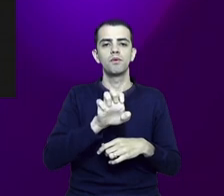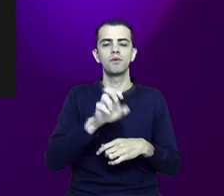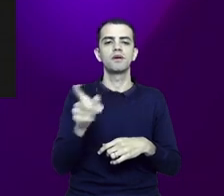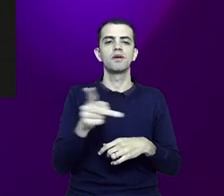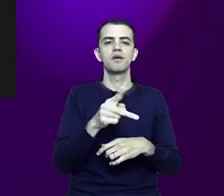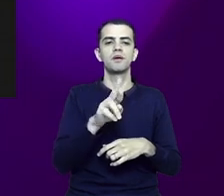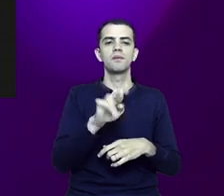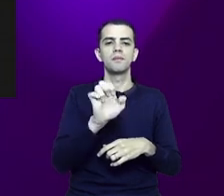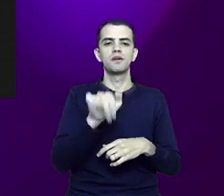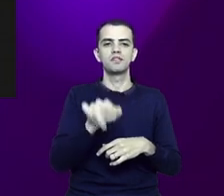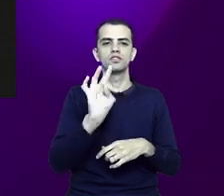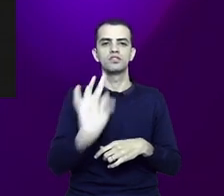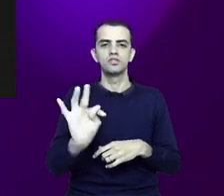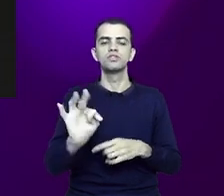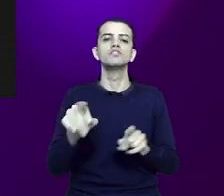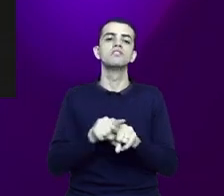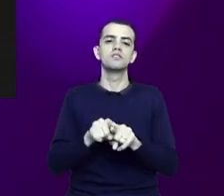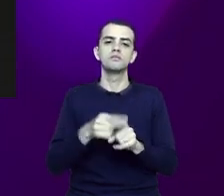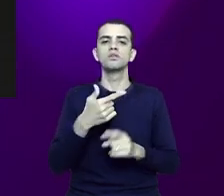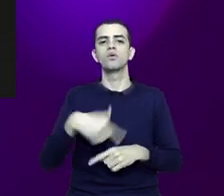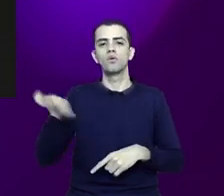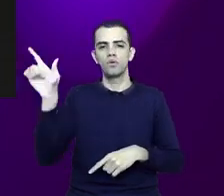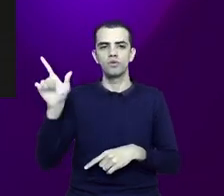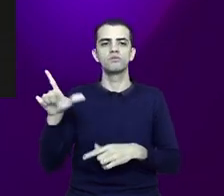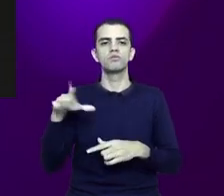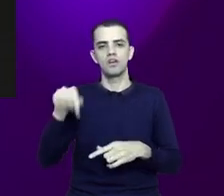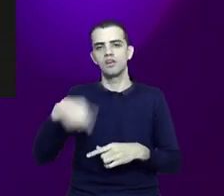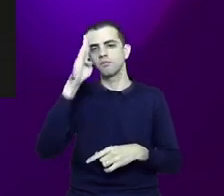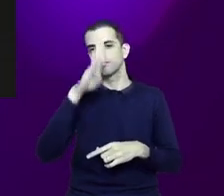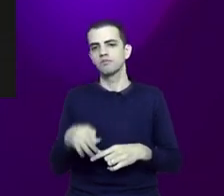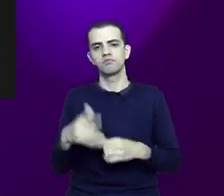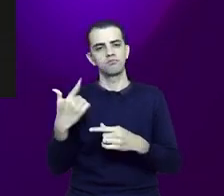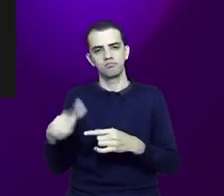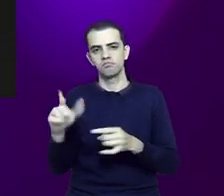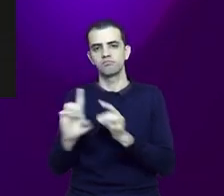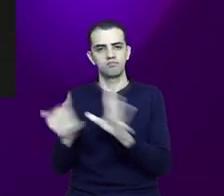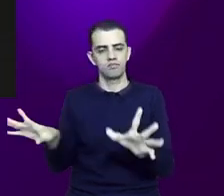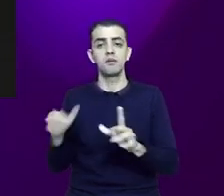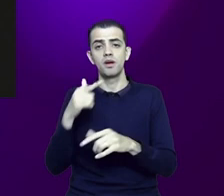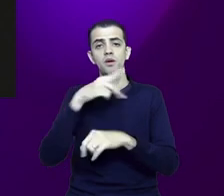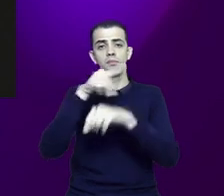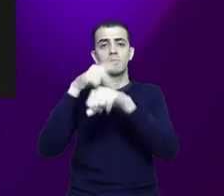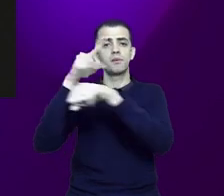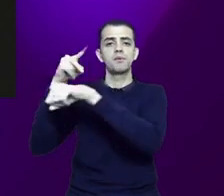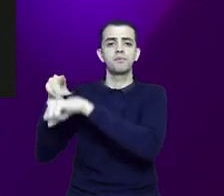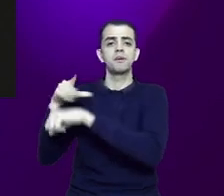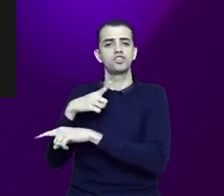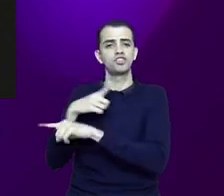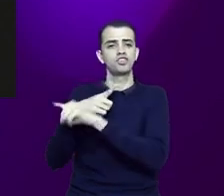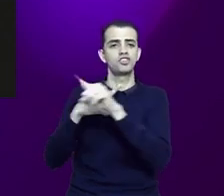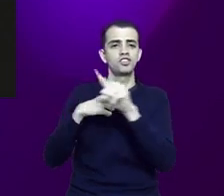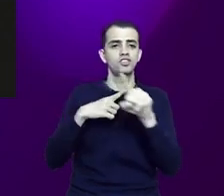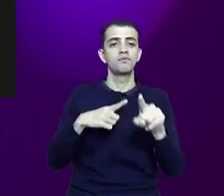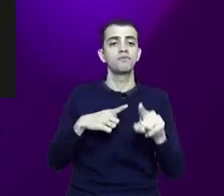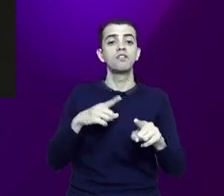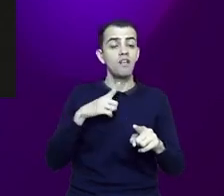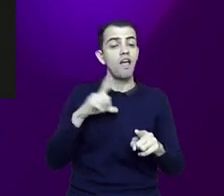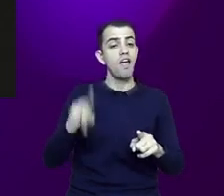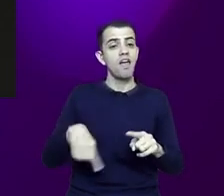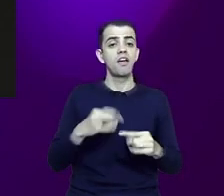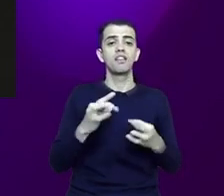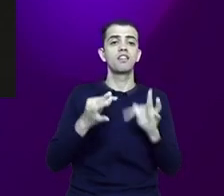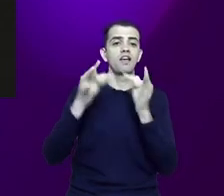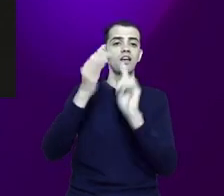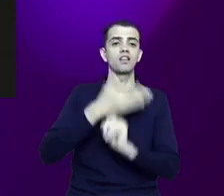o da Exatec, que também está disponível no Brasil, e da Zimmer, mas que são também novas tecnologias ao uso da